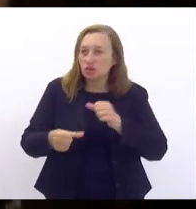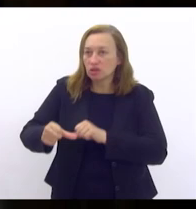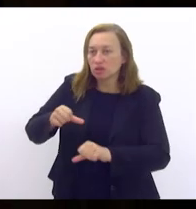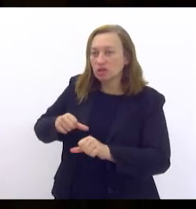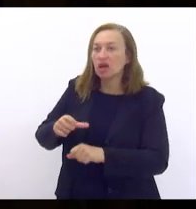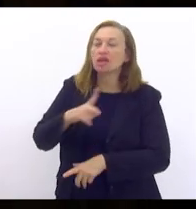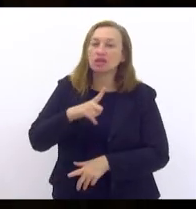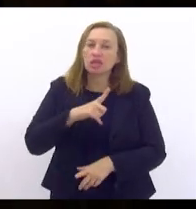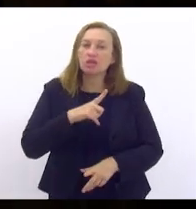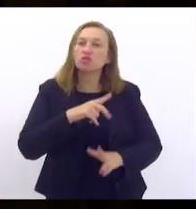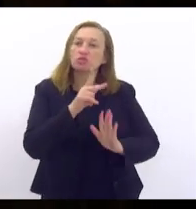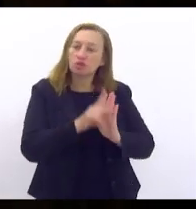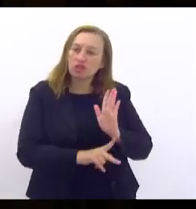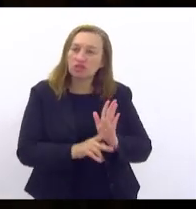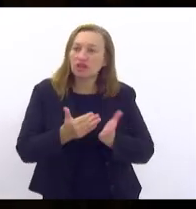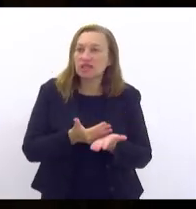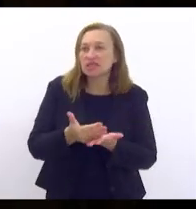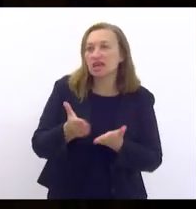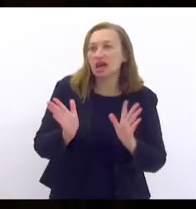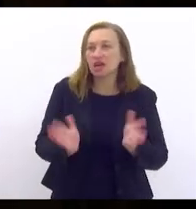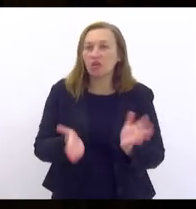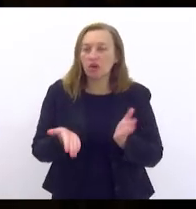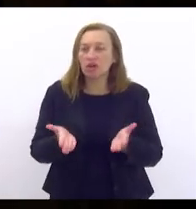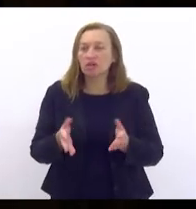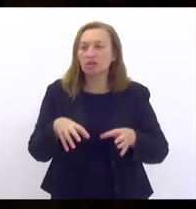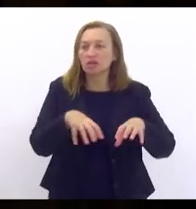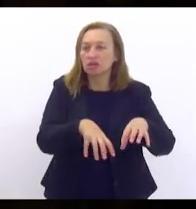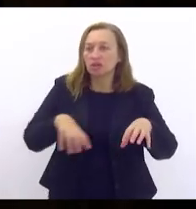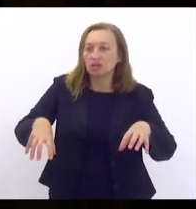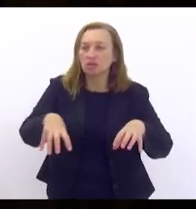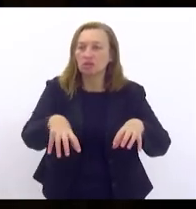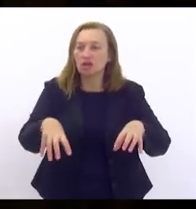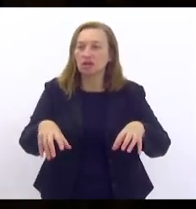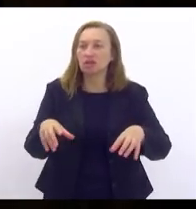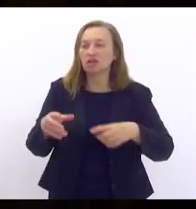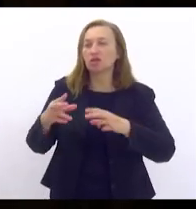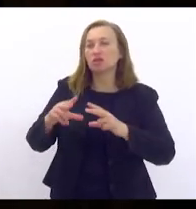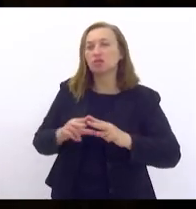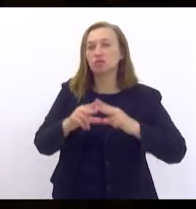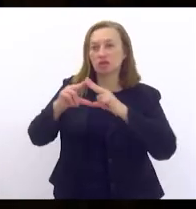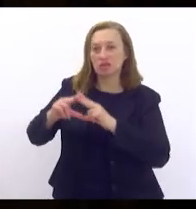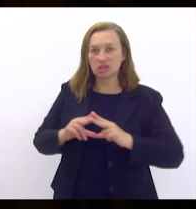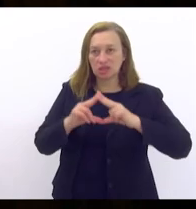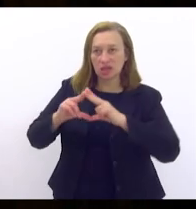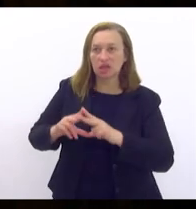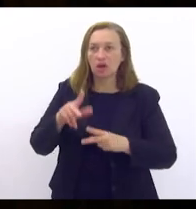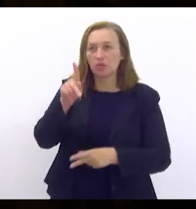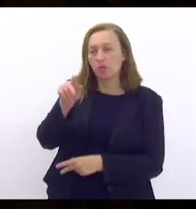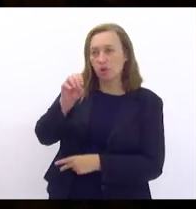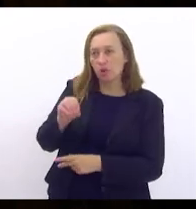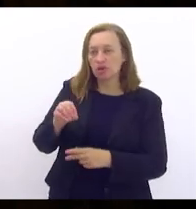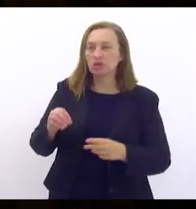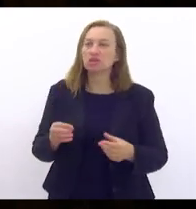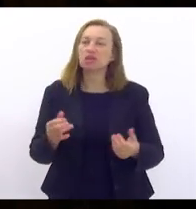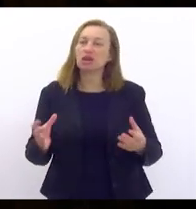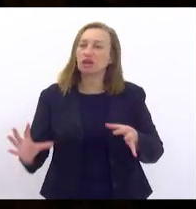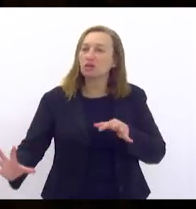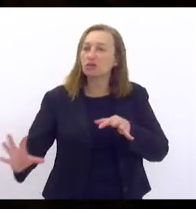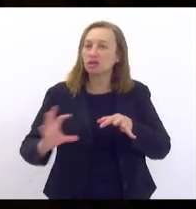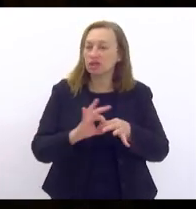um projeto que vai iniciar agora que são os polos de reciclagem então é são polos que estão conectados com